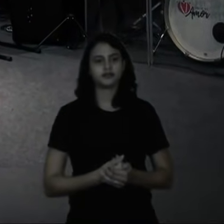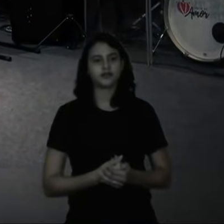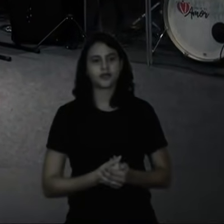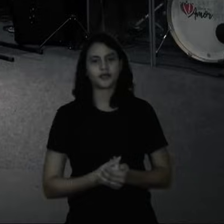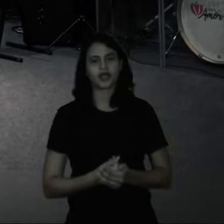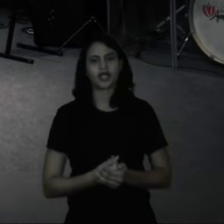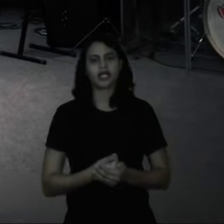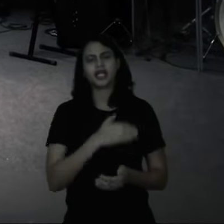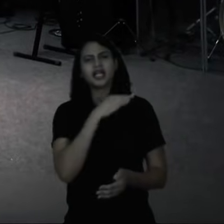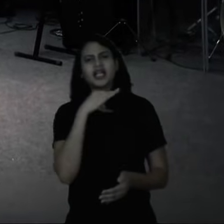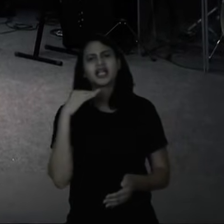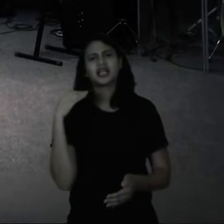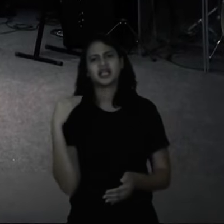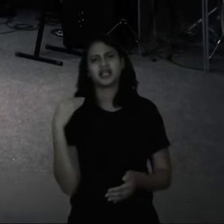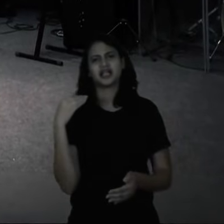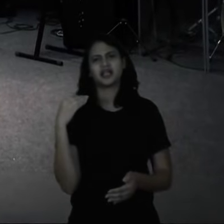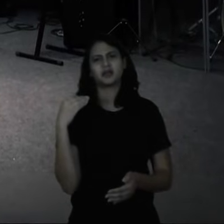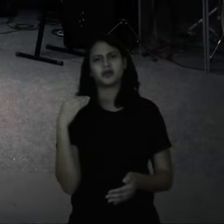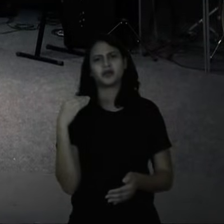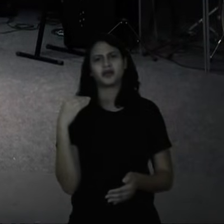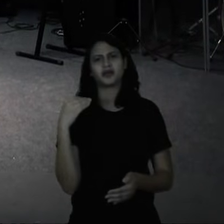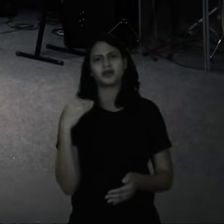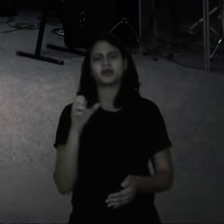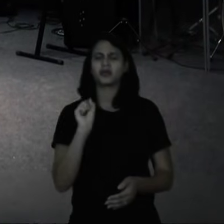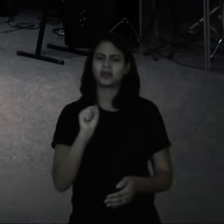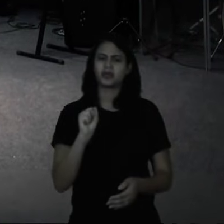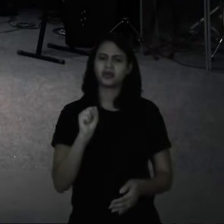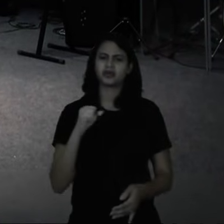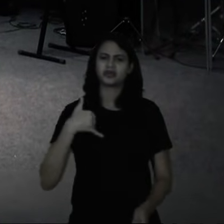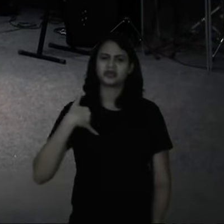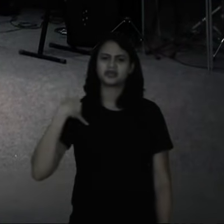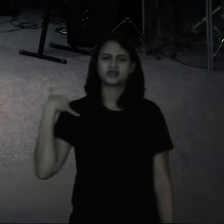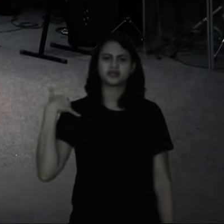morreu quando tinha apenas 8 anos.